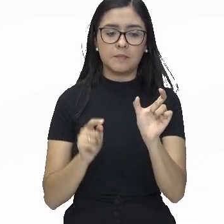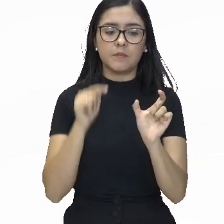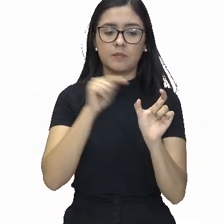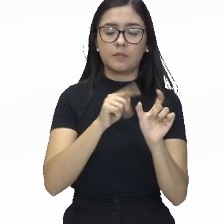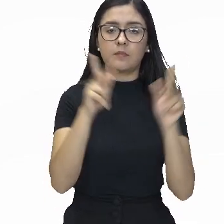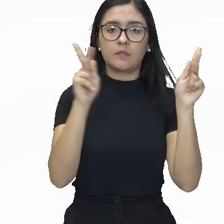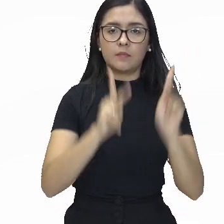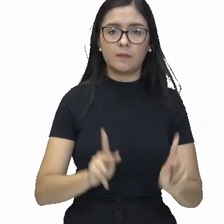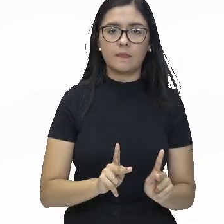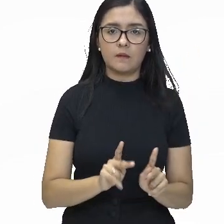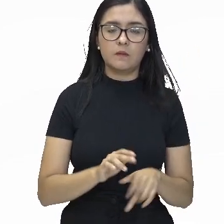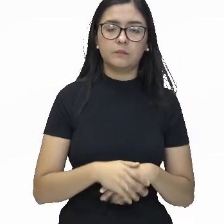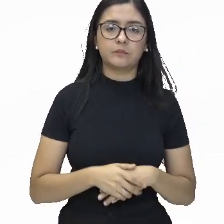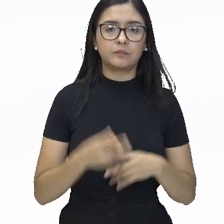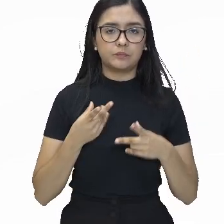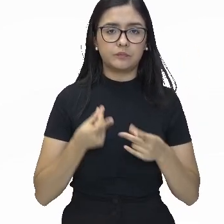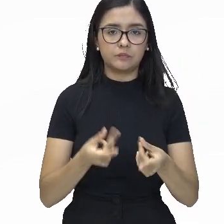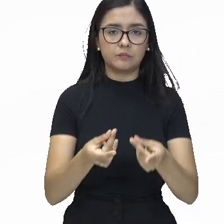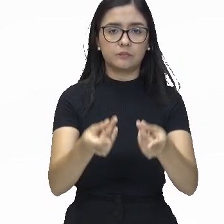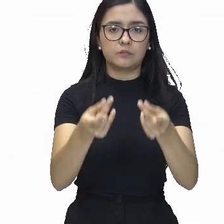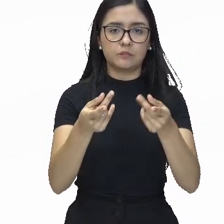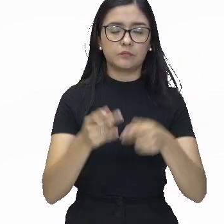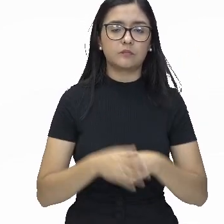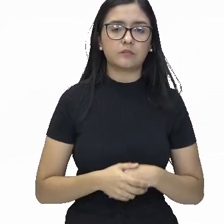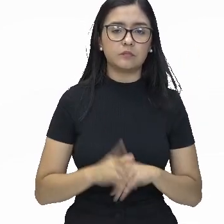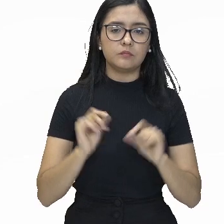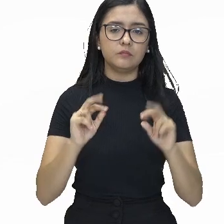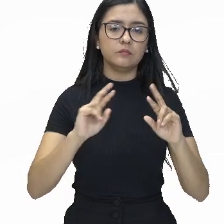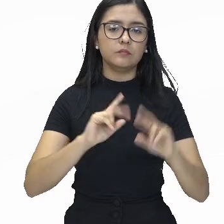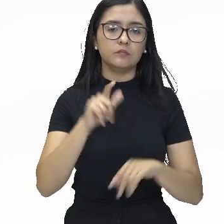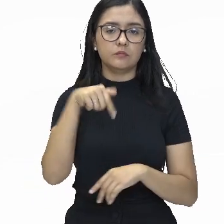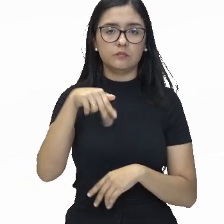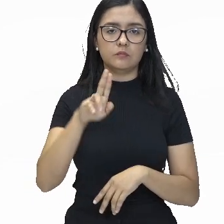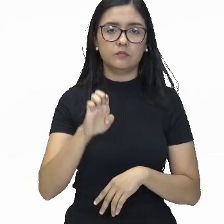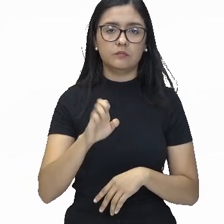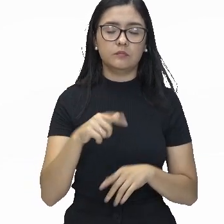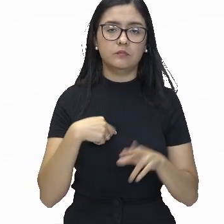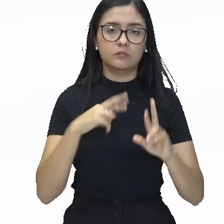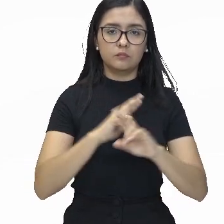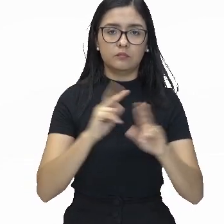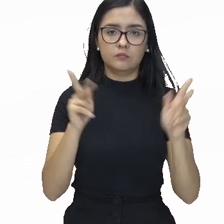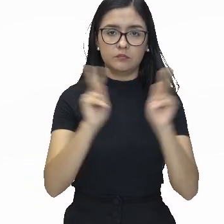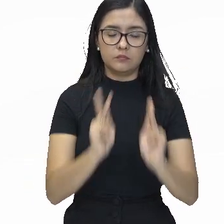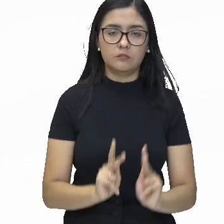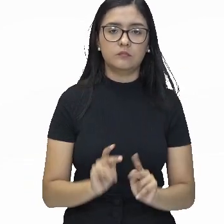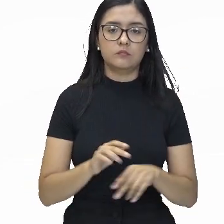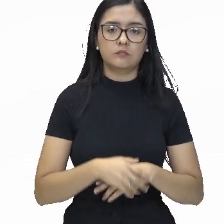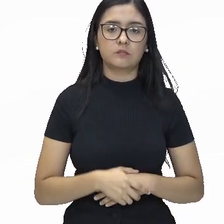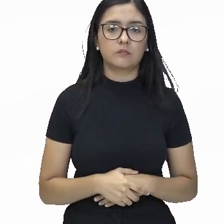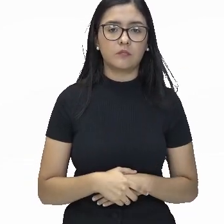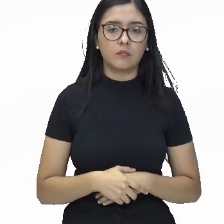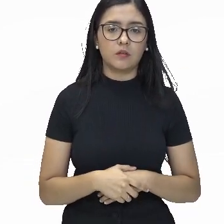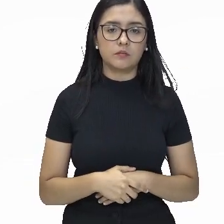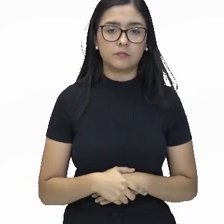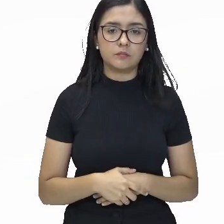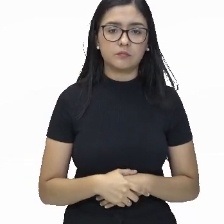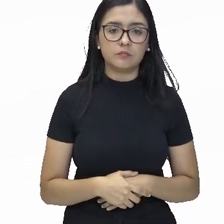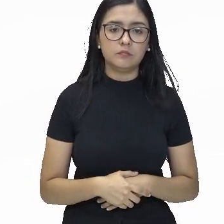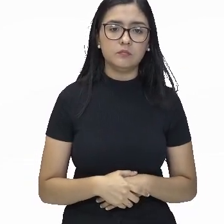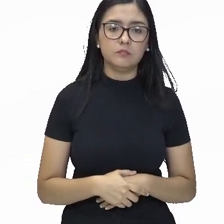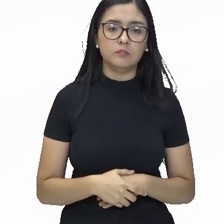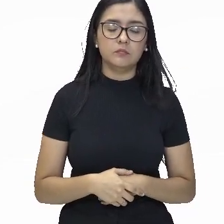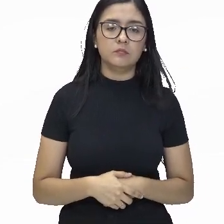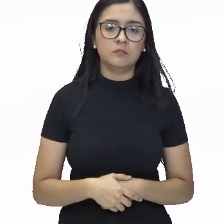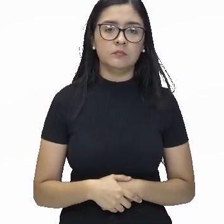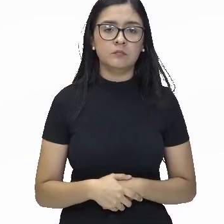paz que dure. Quando o que está relacionado à paz. Então, que dure tem o mesmo